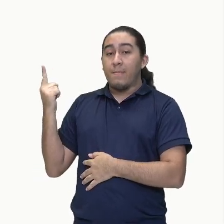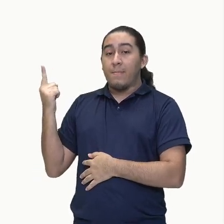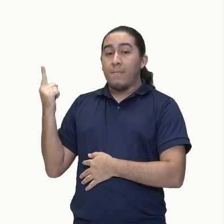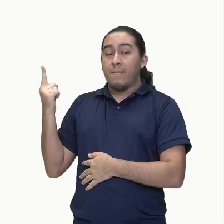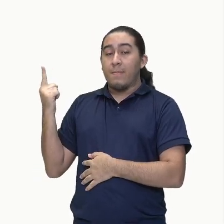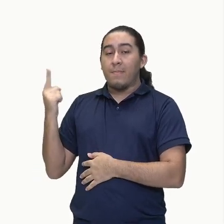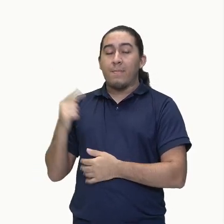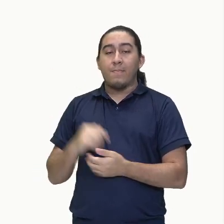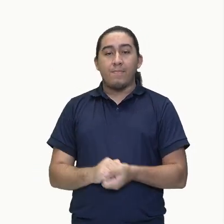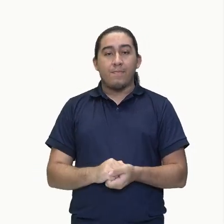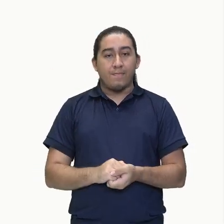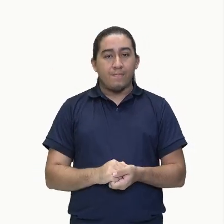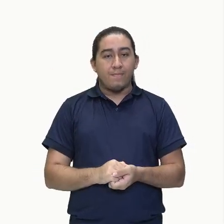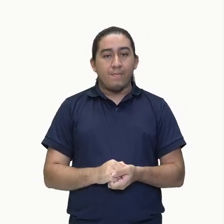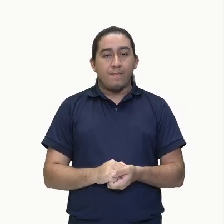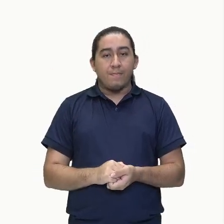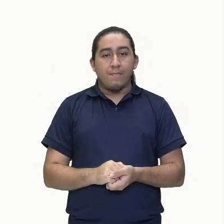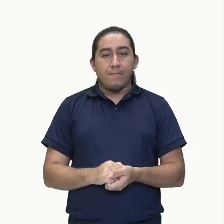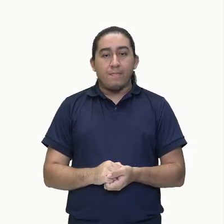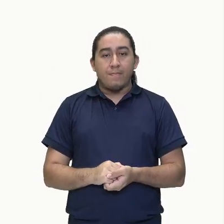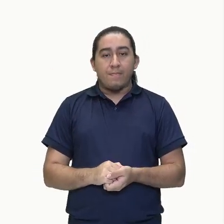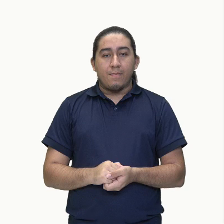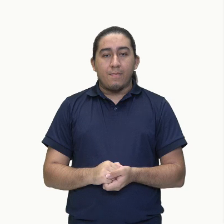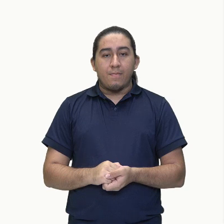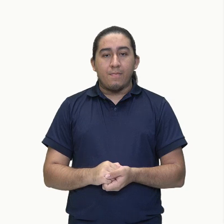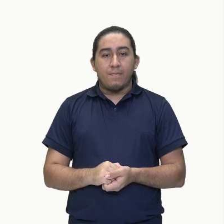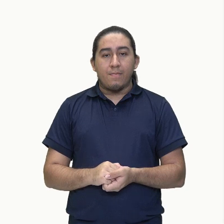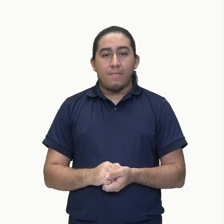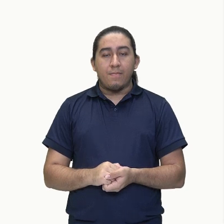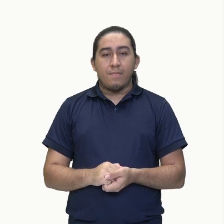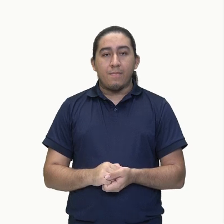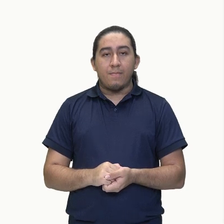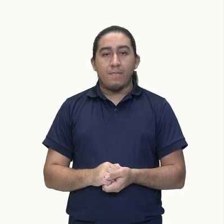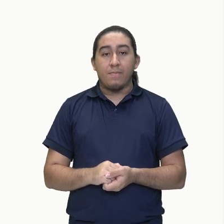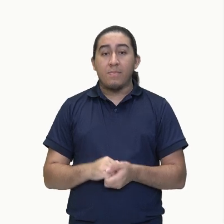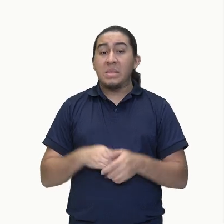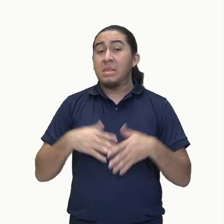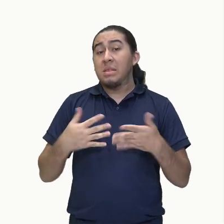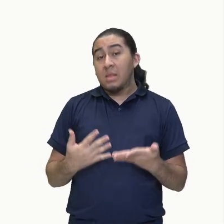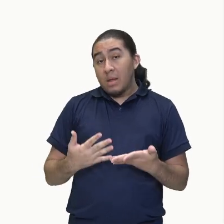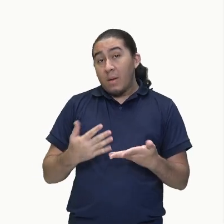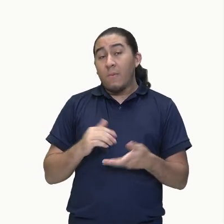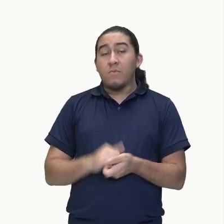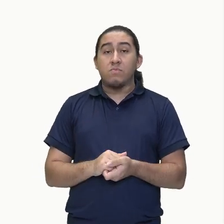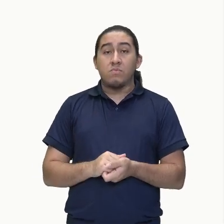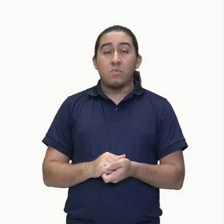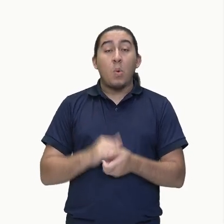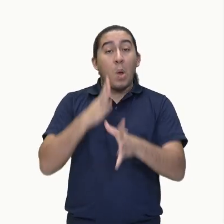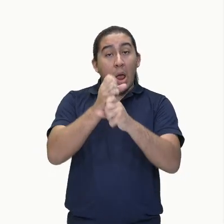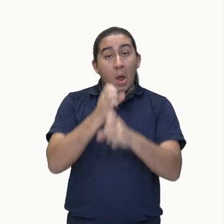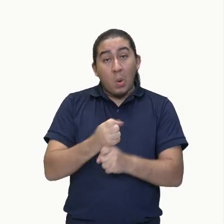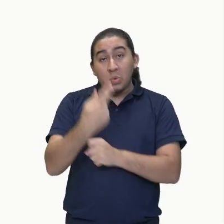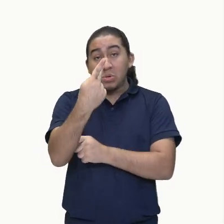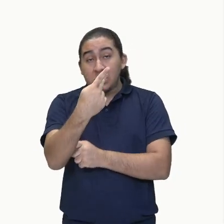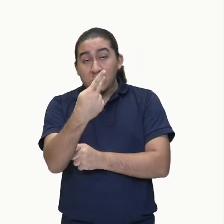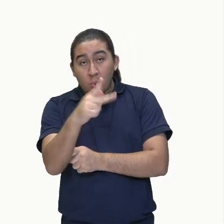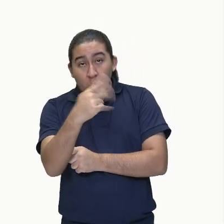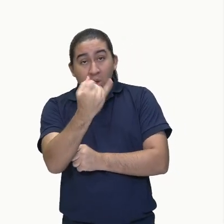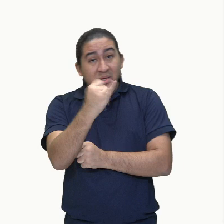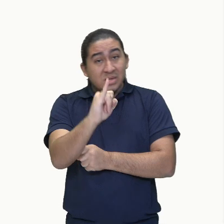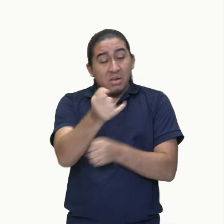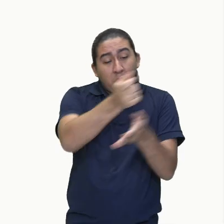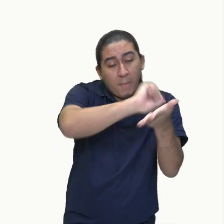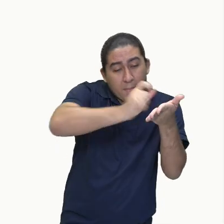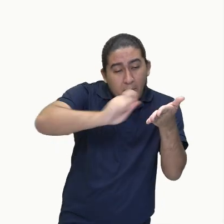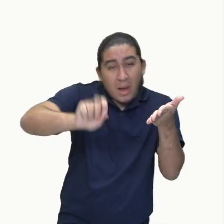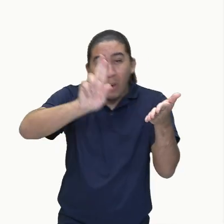vocês costumam usar x, mas eu também posso usar o ponto como produto, tá bom, gente? Como sinal de multiplicação. Eu não preciso